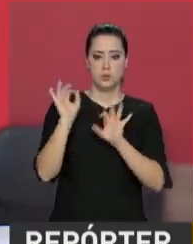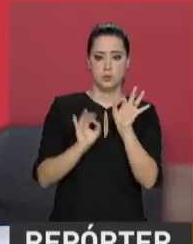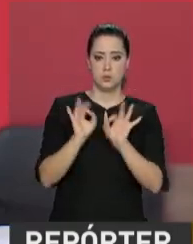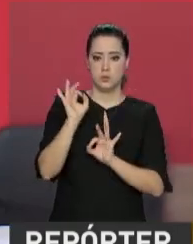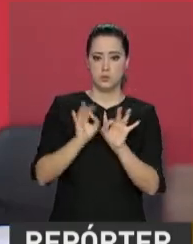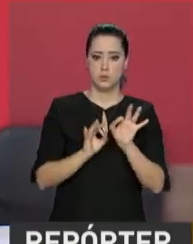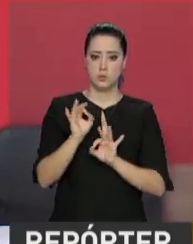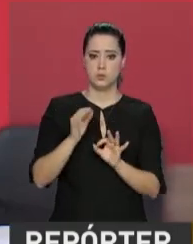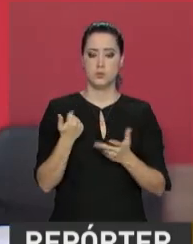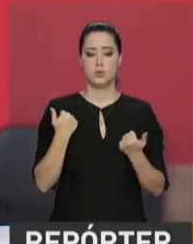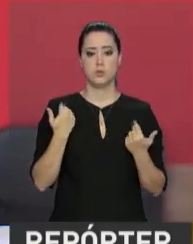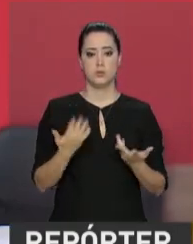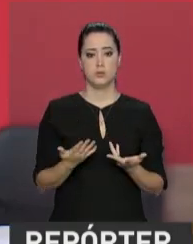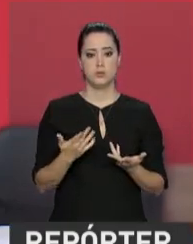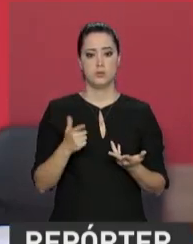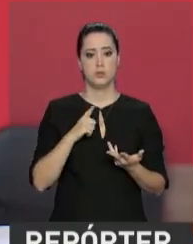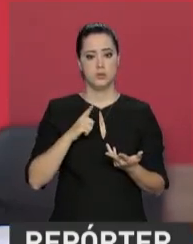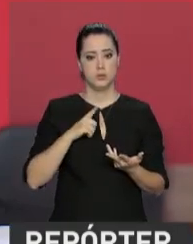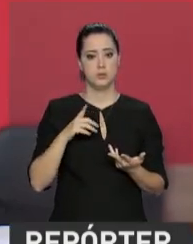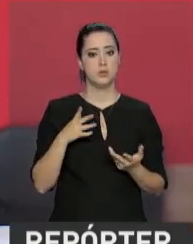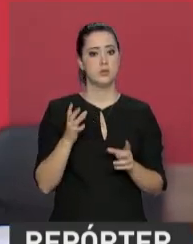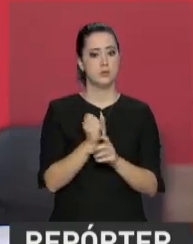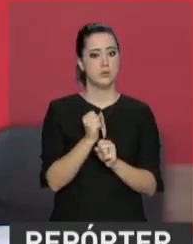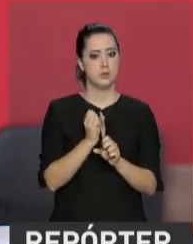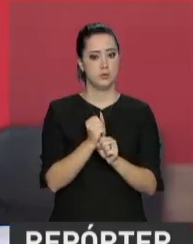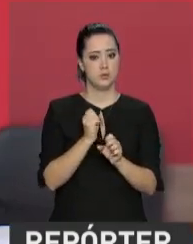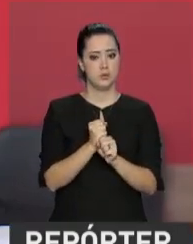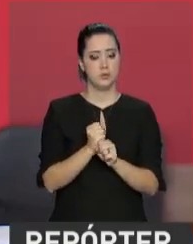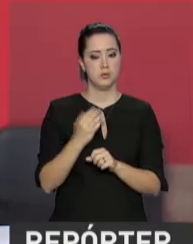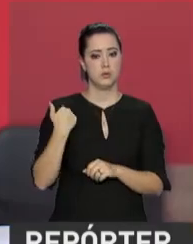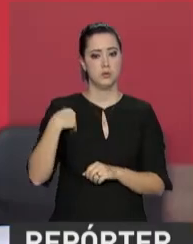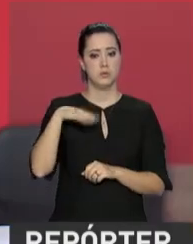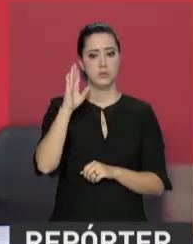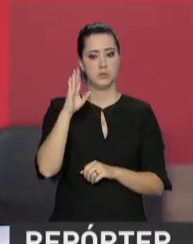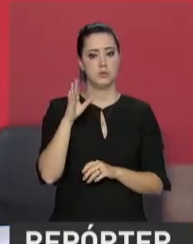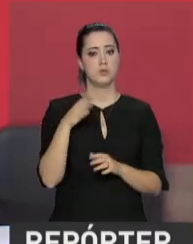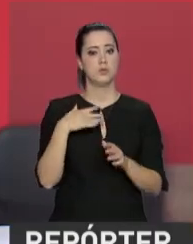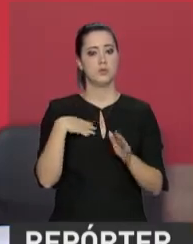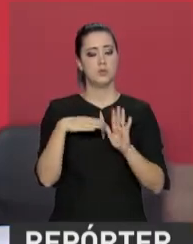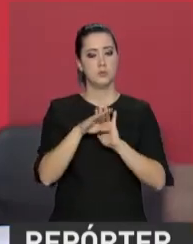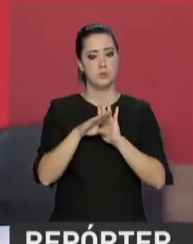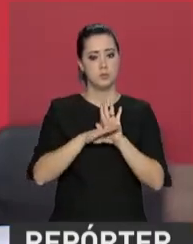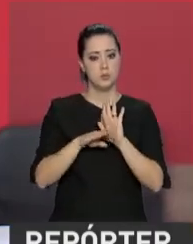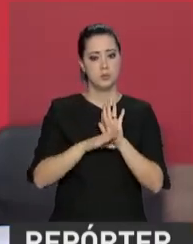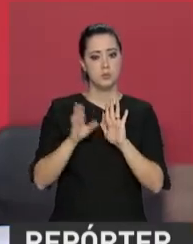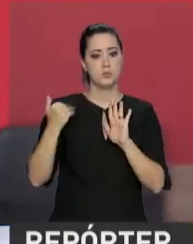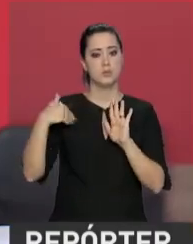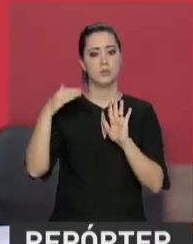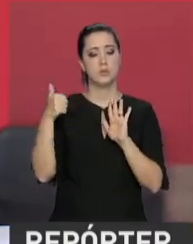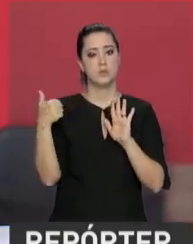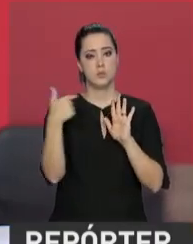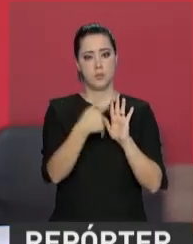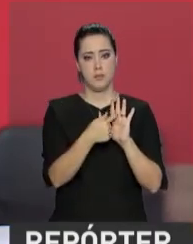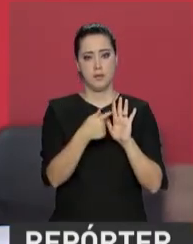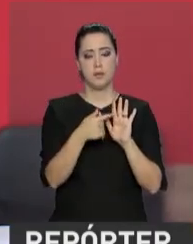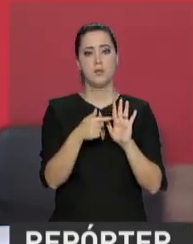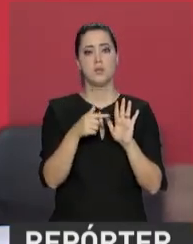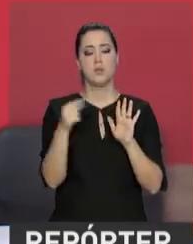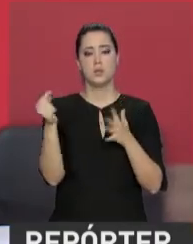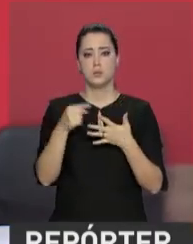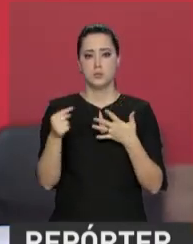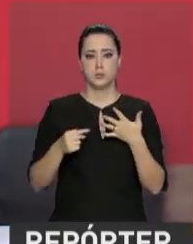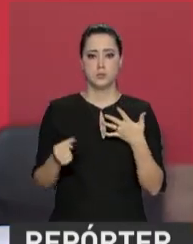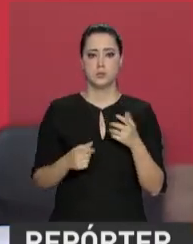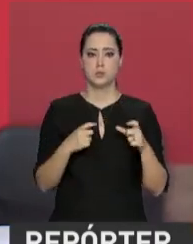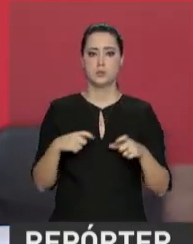aí a gente quer fechar o ano com além da nossa matriz mais 17 pontos no 17 filiais